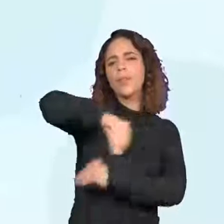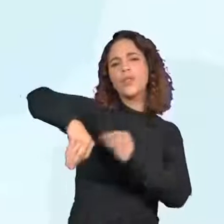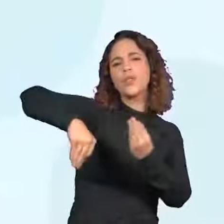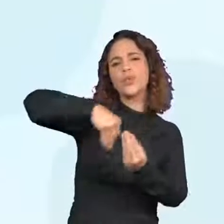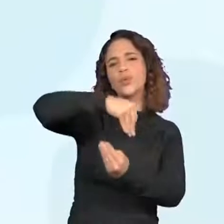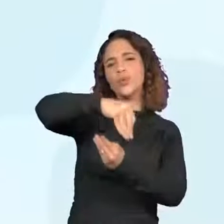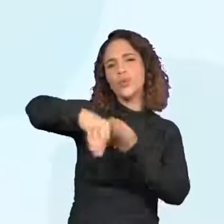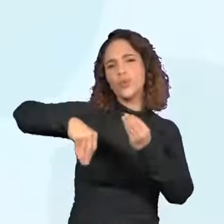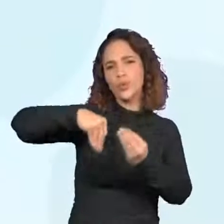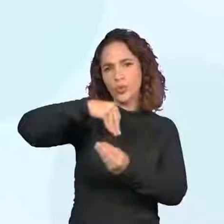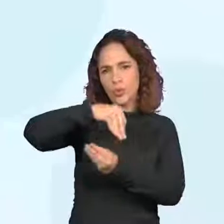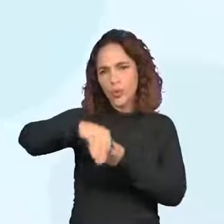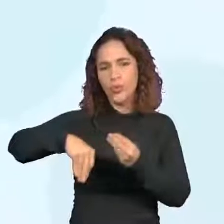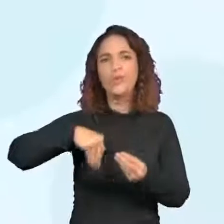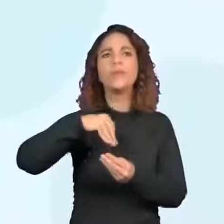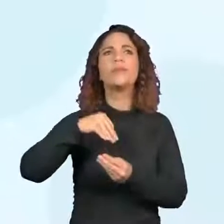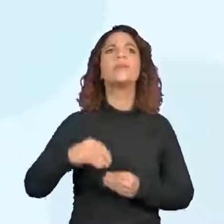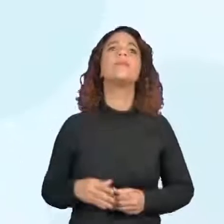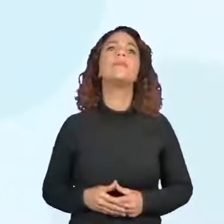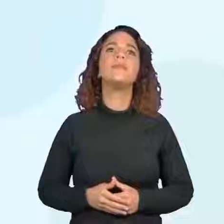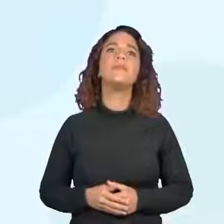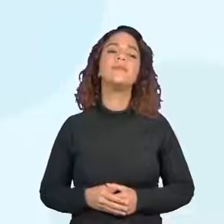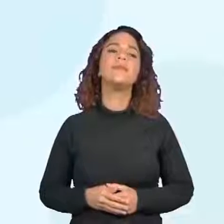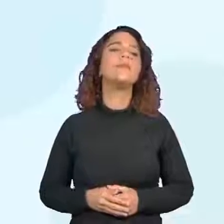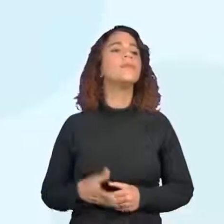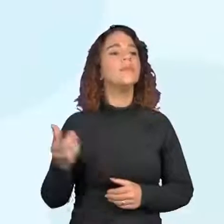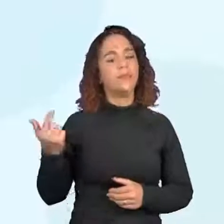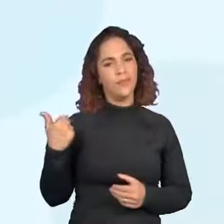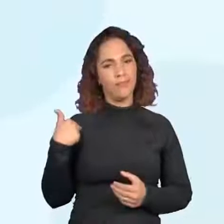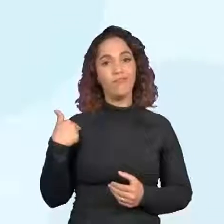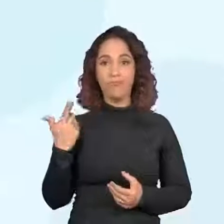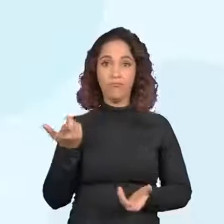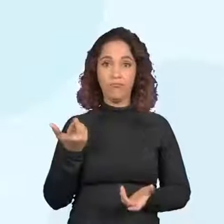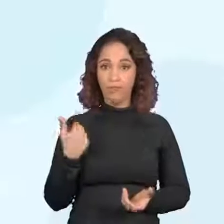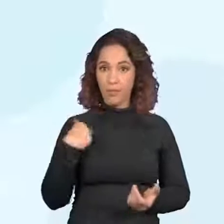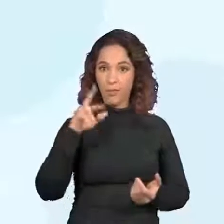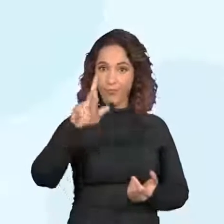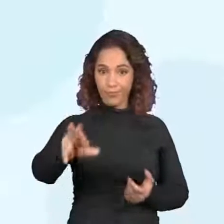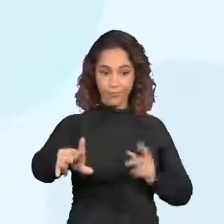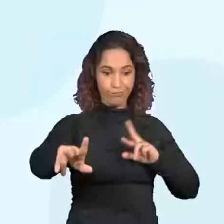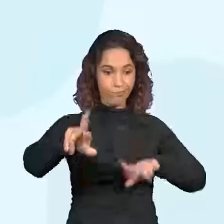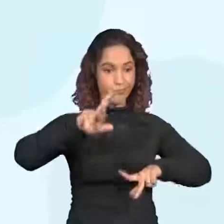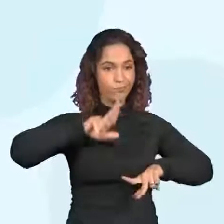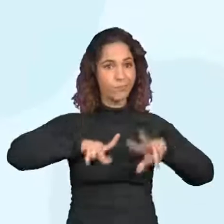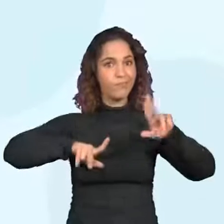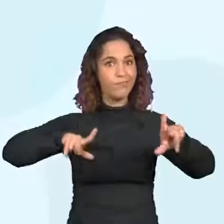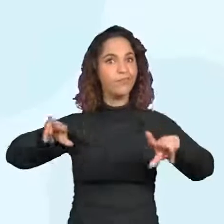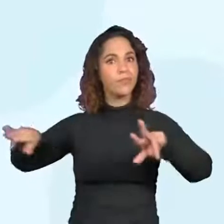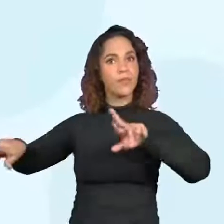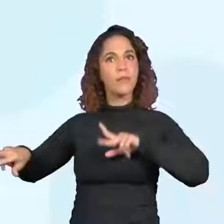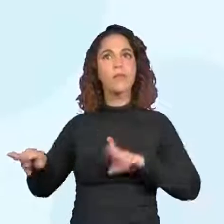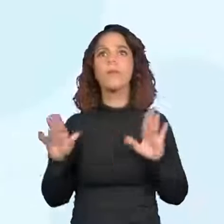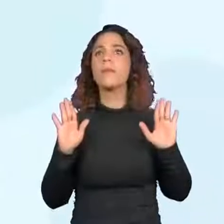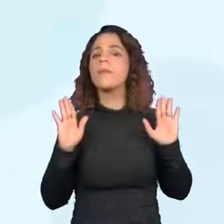que nos tornam diferentes uns dos outros,